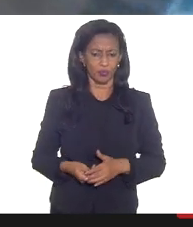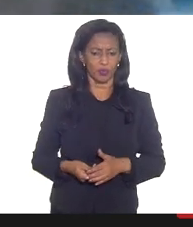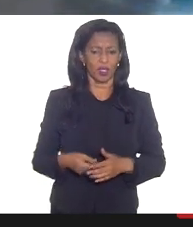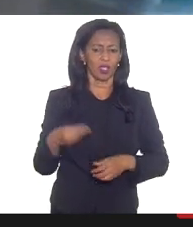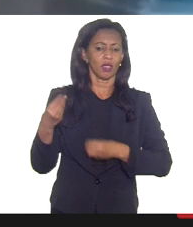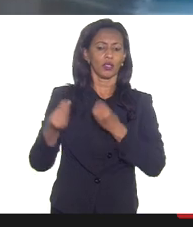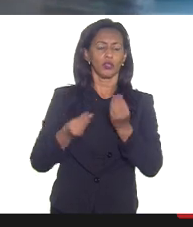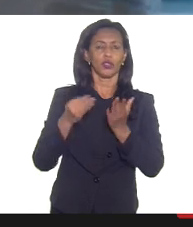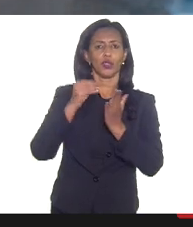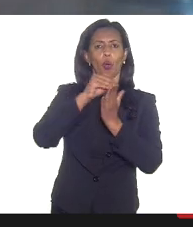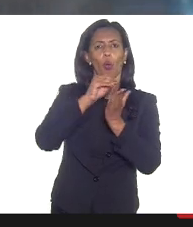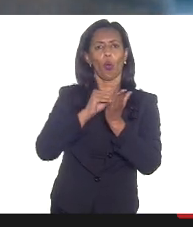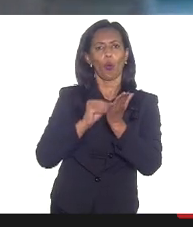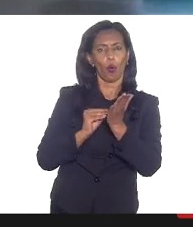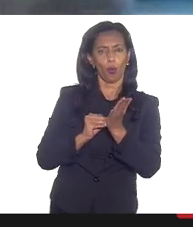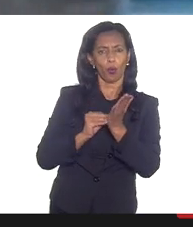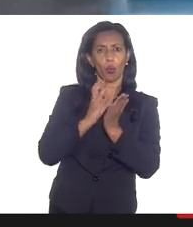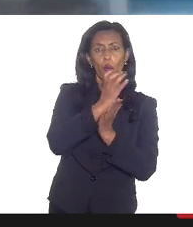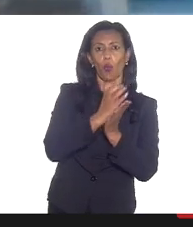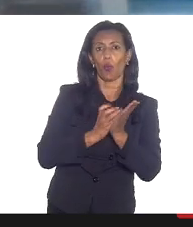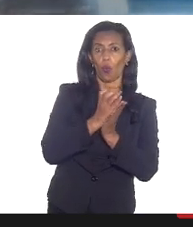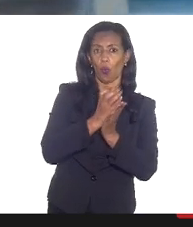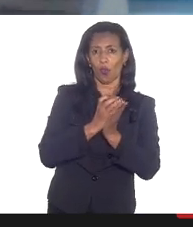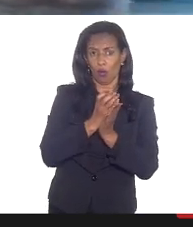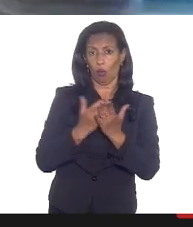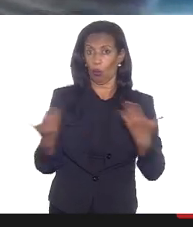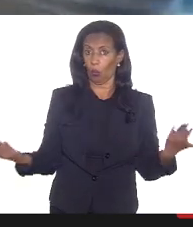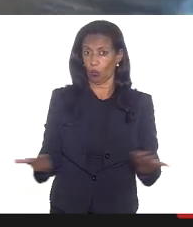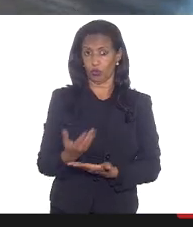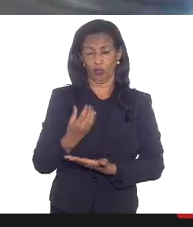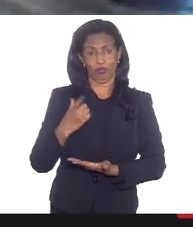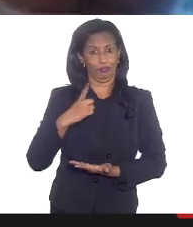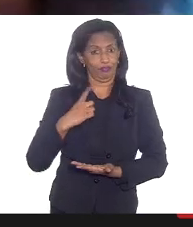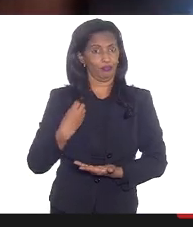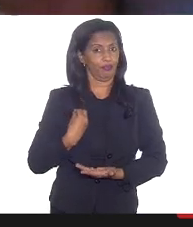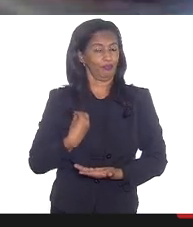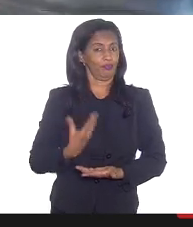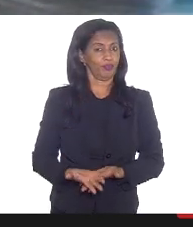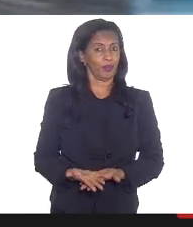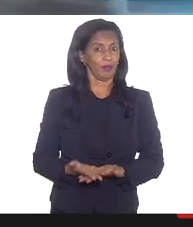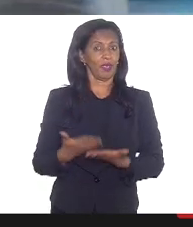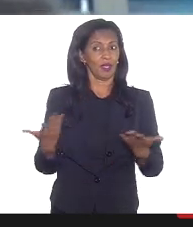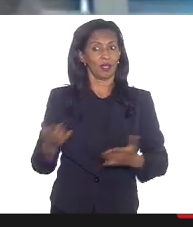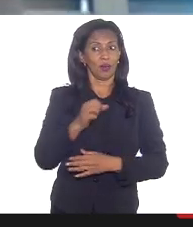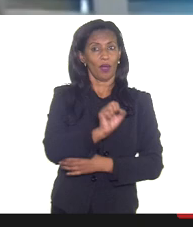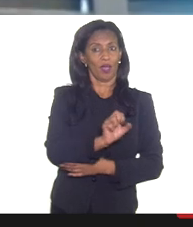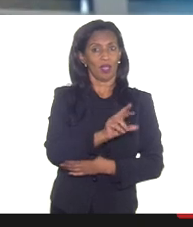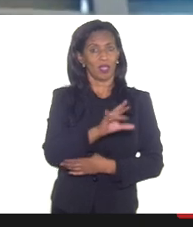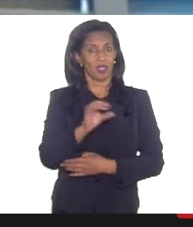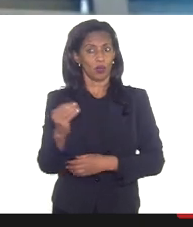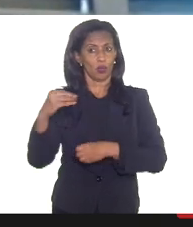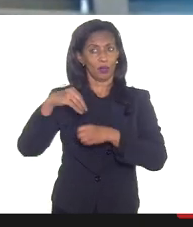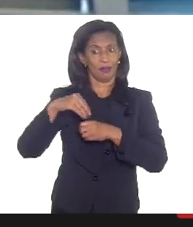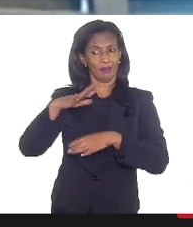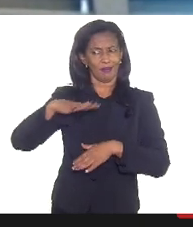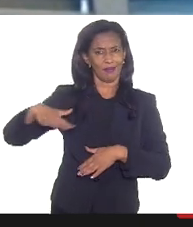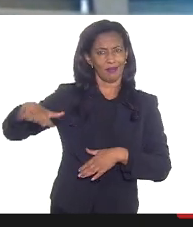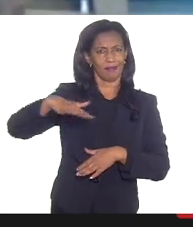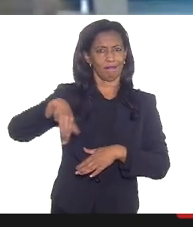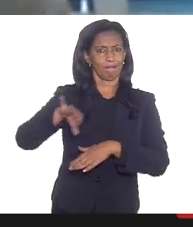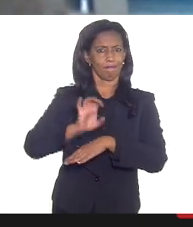de componentes curriculares atualmente em vigor. Então, a SEDUC, na rede estadual, tem uma série